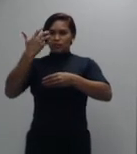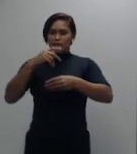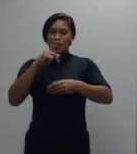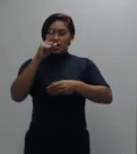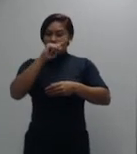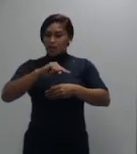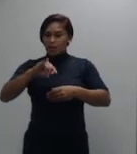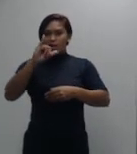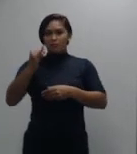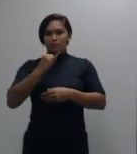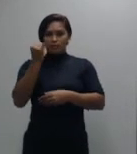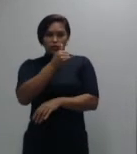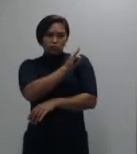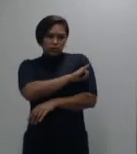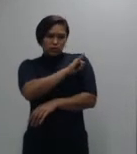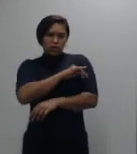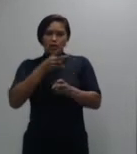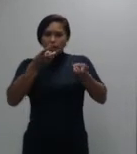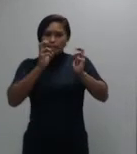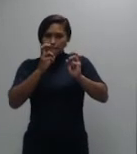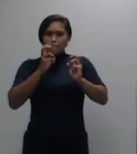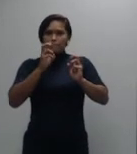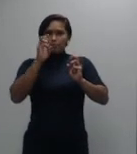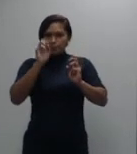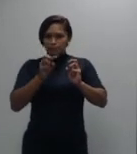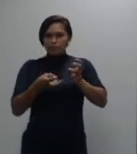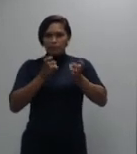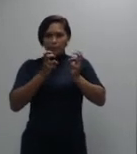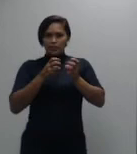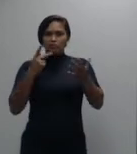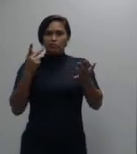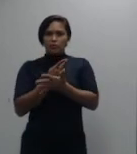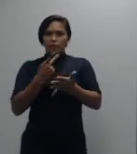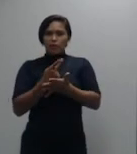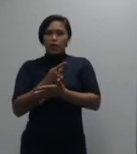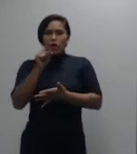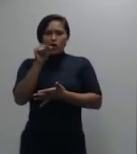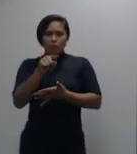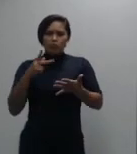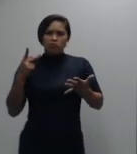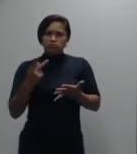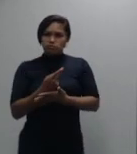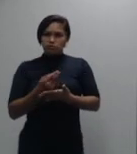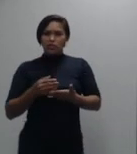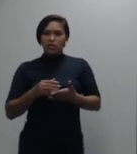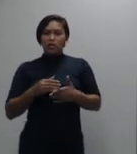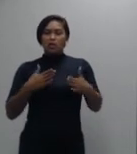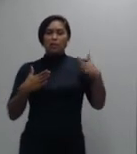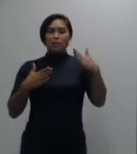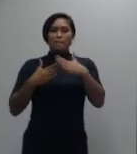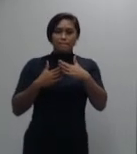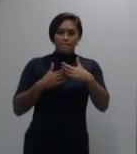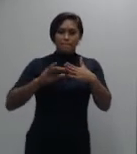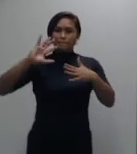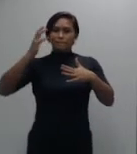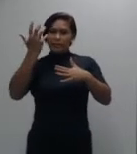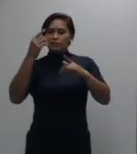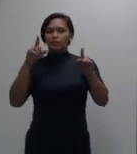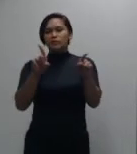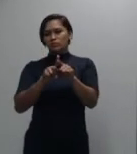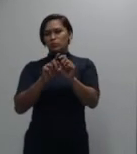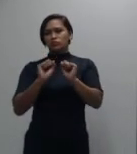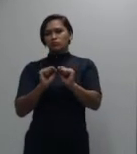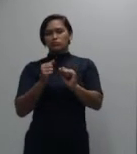importante para que gosta posso perceber O equívoco diz e impresso com julgamento de improcedência